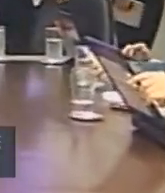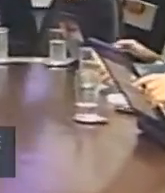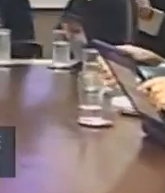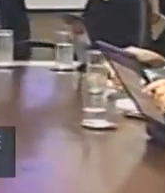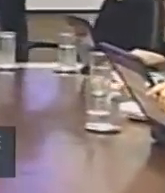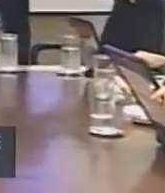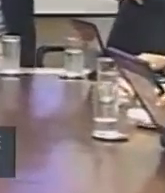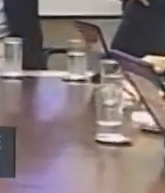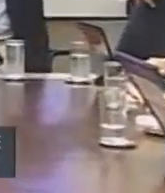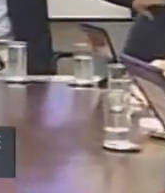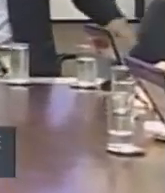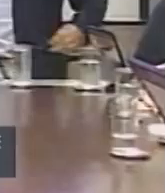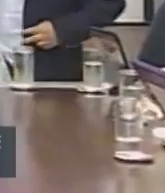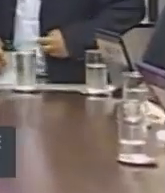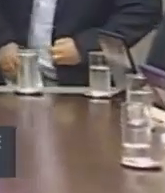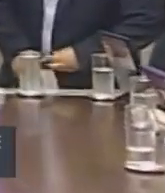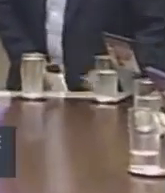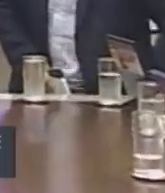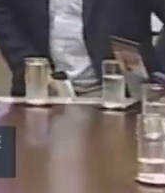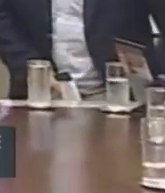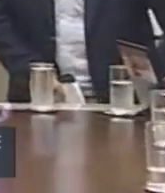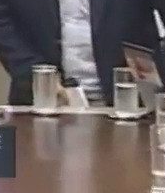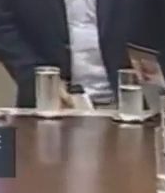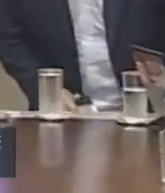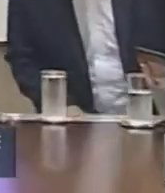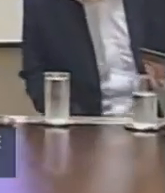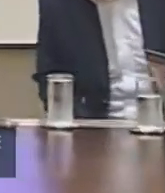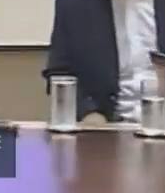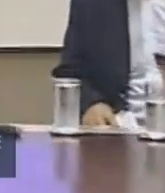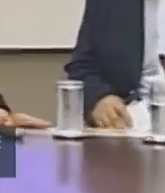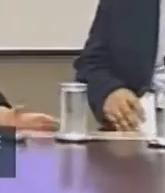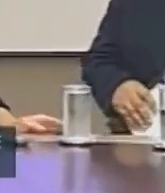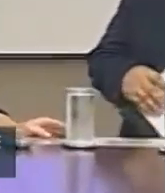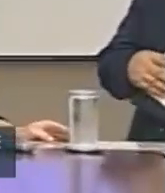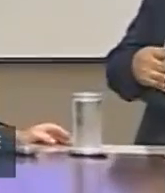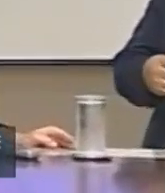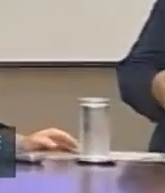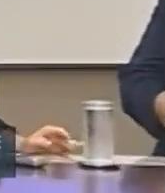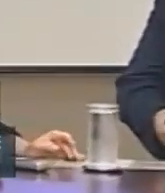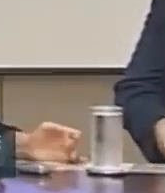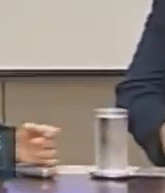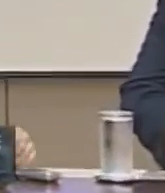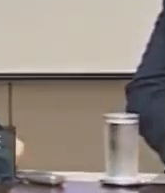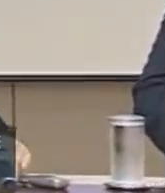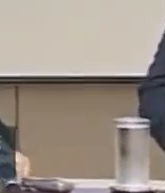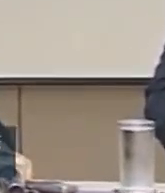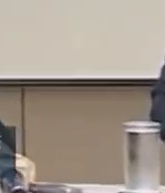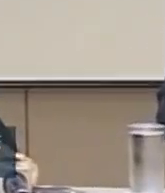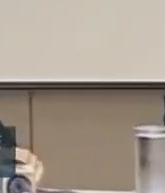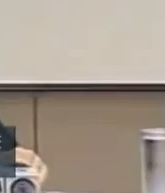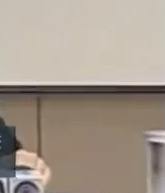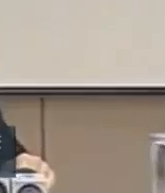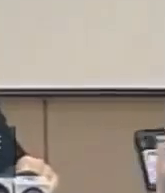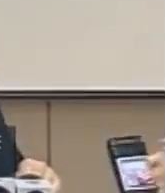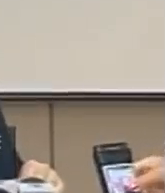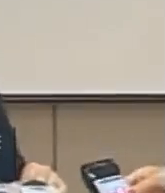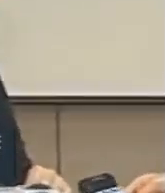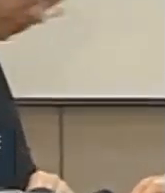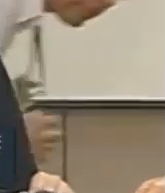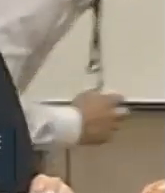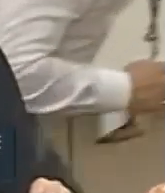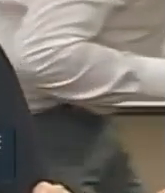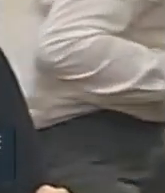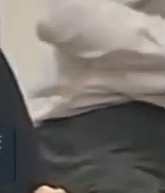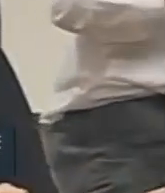comentar o Índice de Desenvolvimento Humano, o IDH, de 2011. Acompanhe. Boa tarde. Boa tarde a